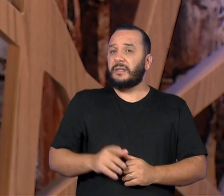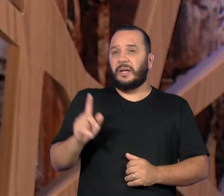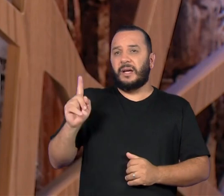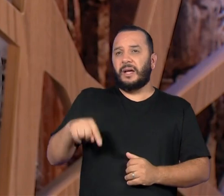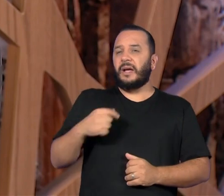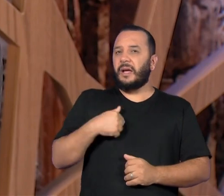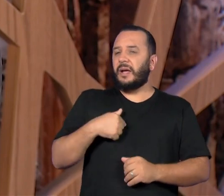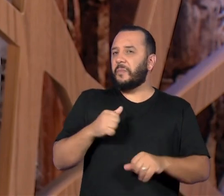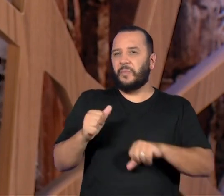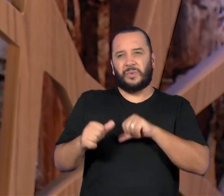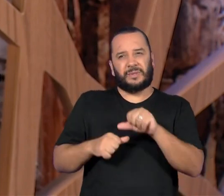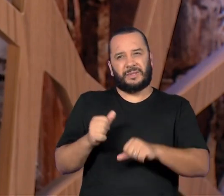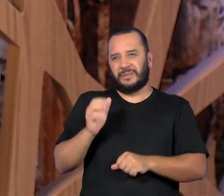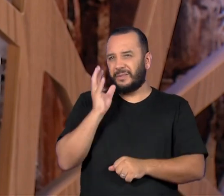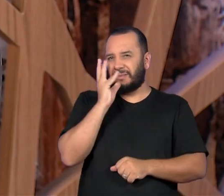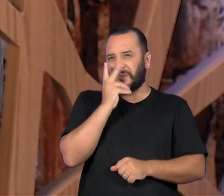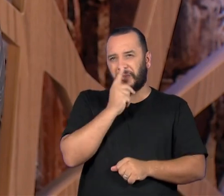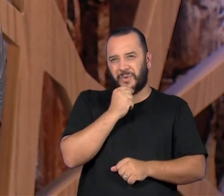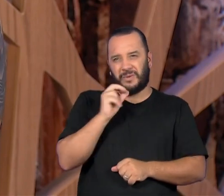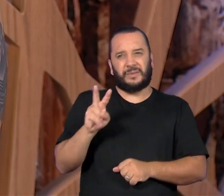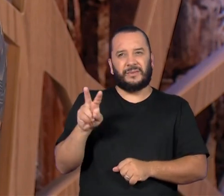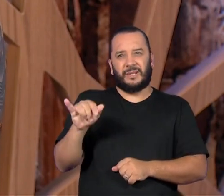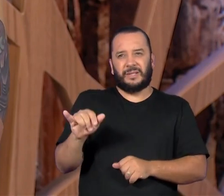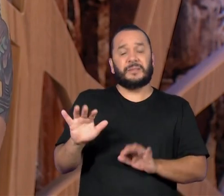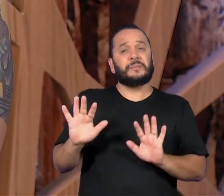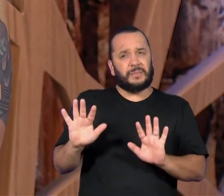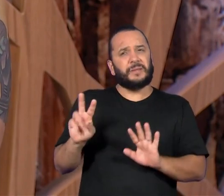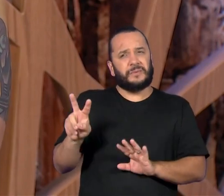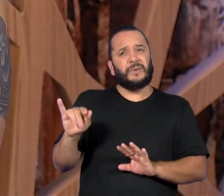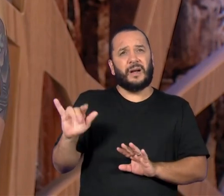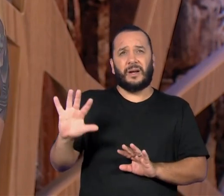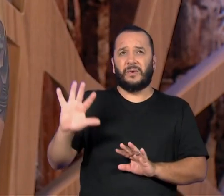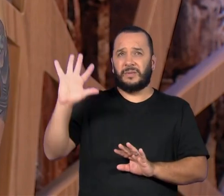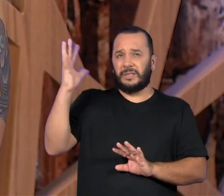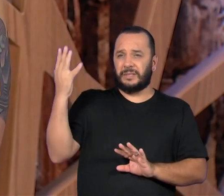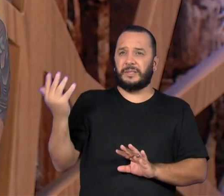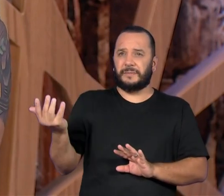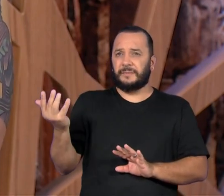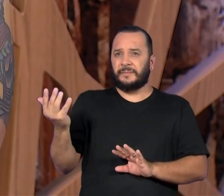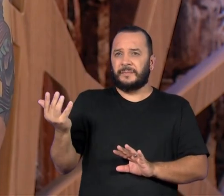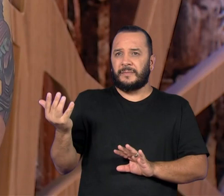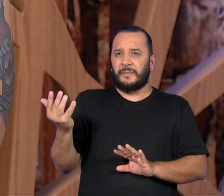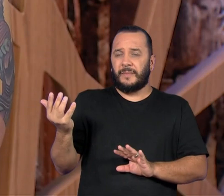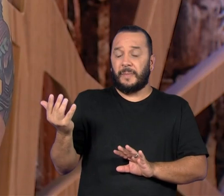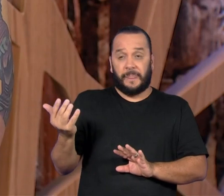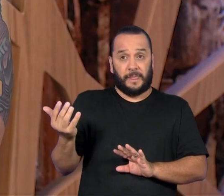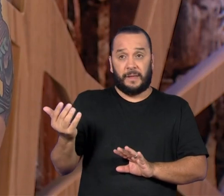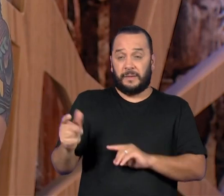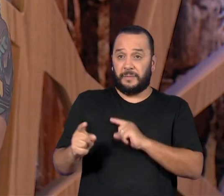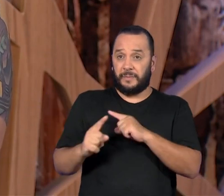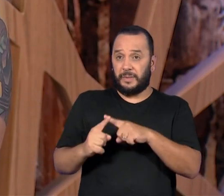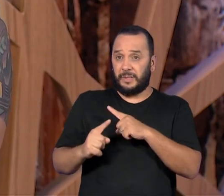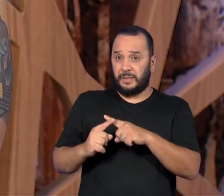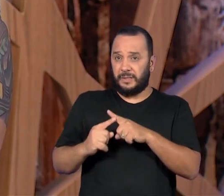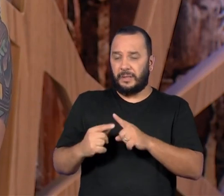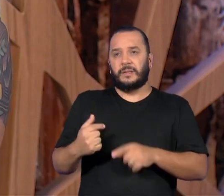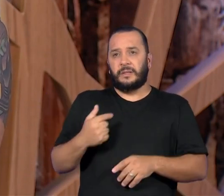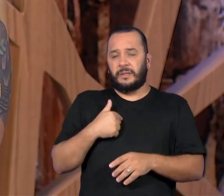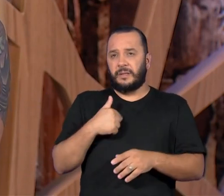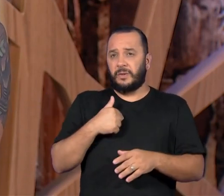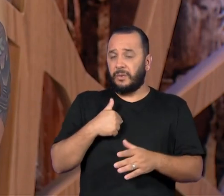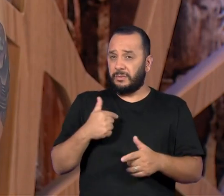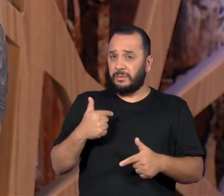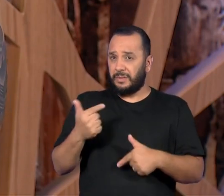estrutura muito lenta, muito gradual, mas que vai acontecer. E embora quando eu estivesse trabalhando, eu